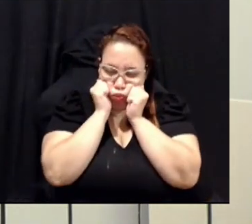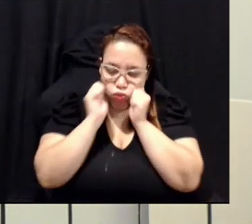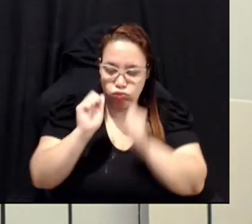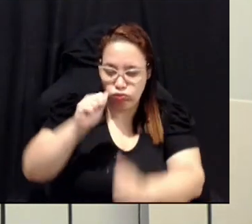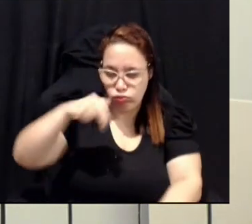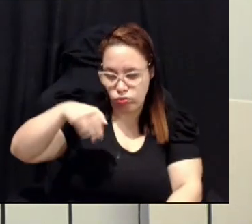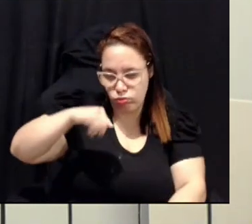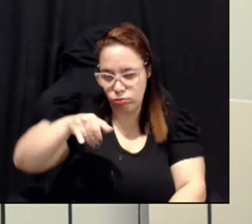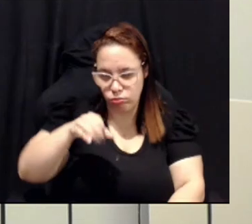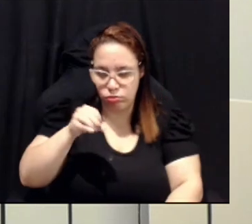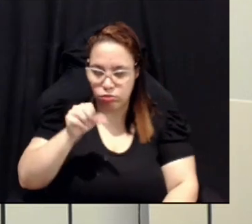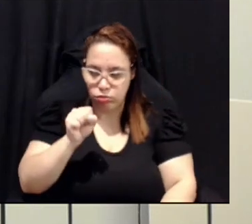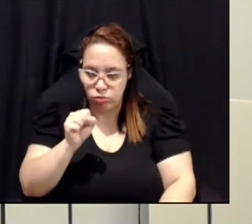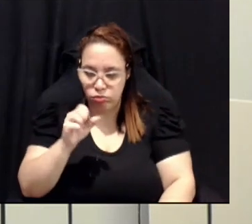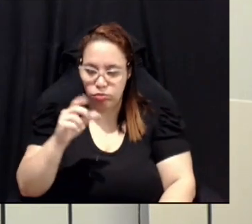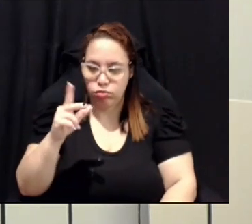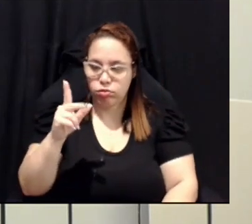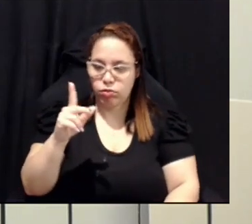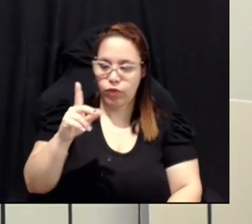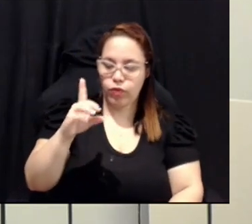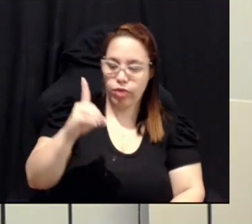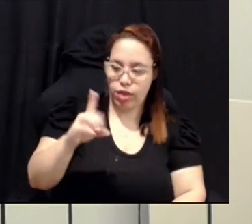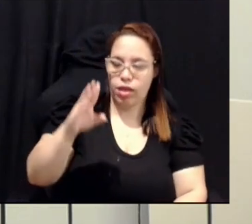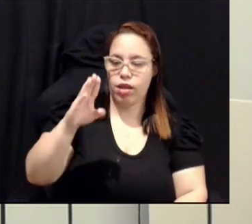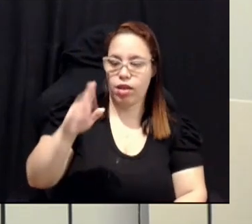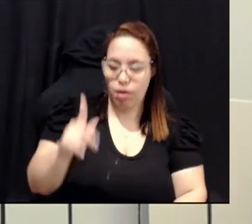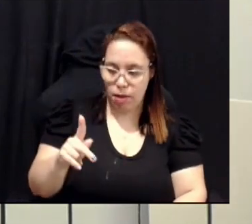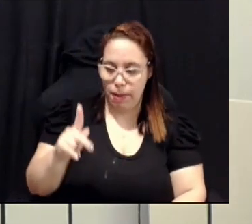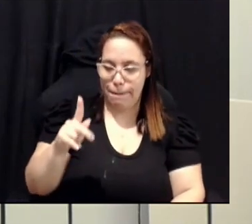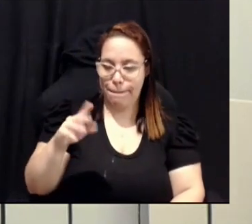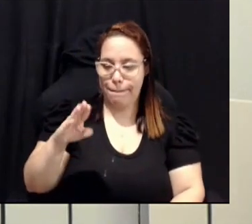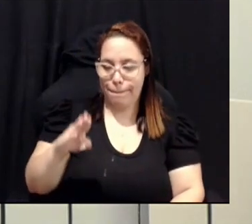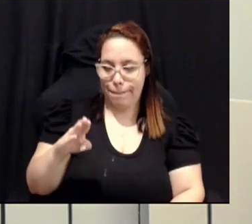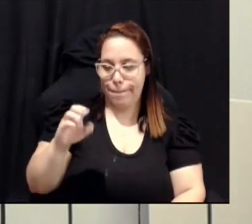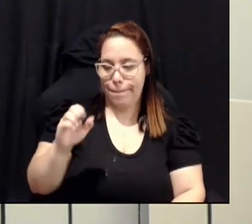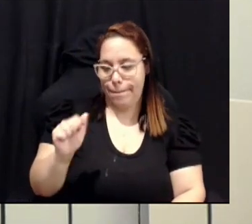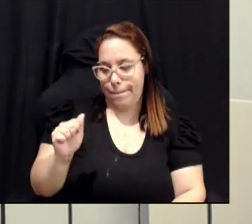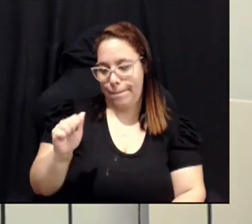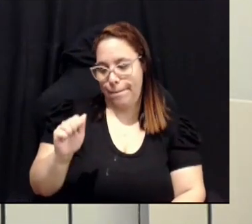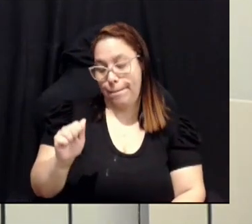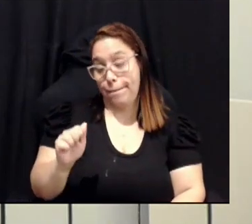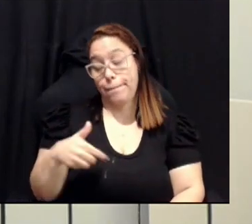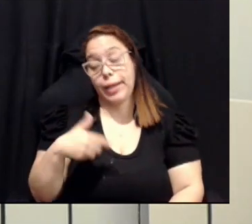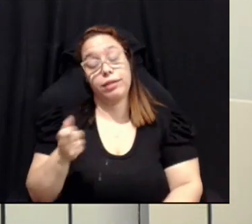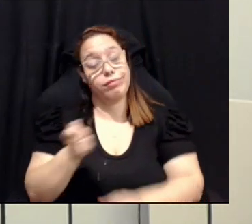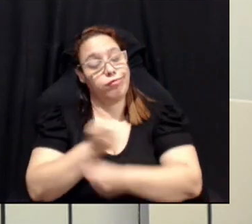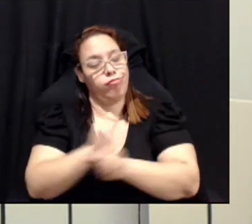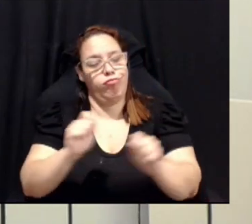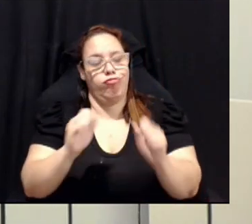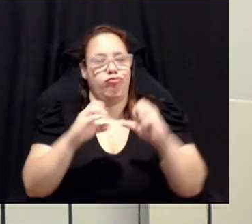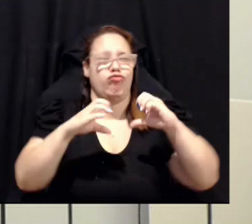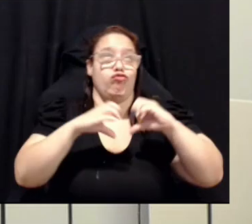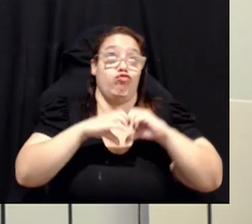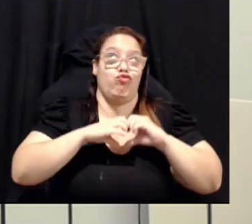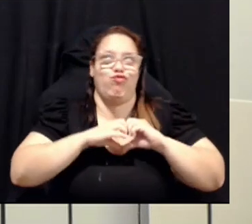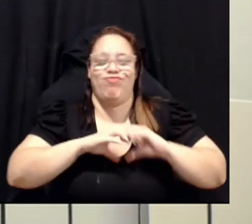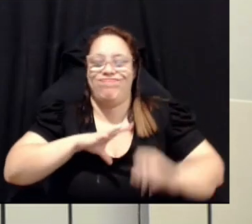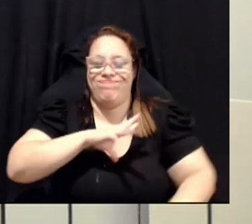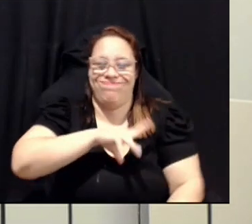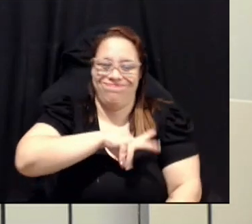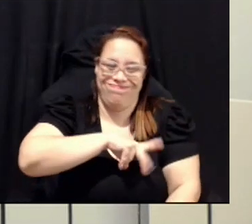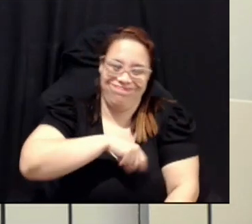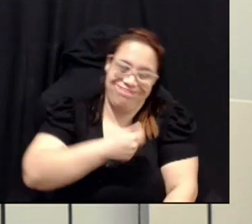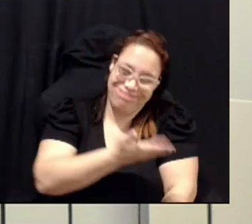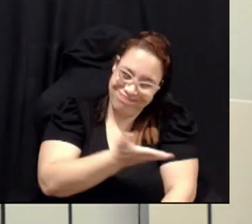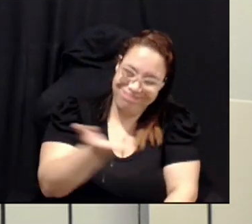do Departamento de Proteção e Bem-Estar Animal. Impossível não se apaixonar por algum deles. Os